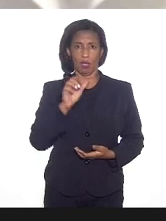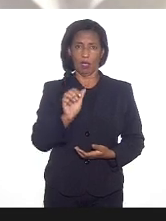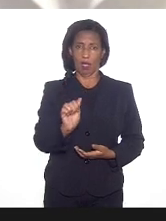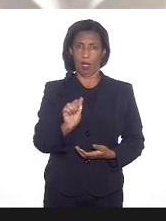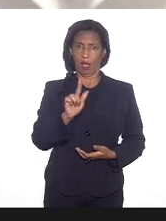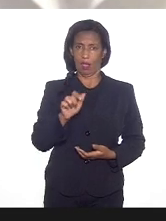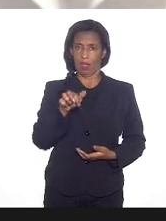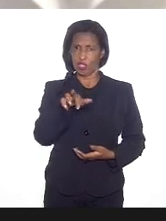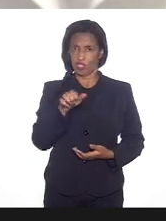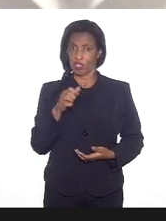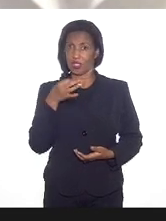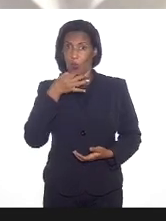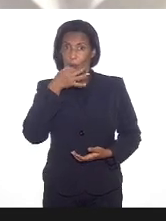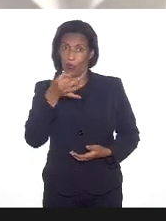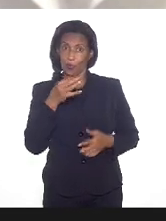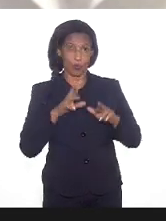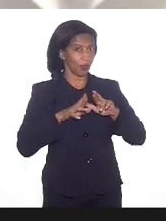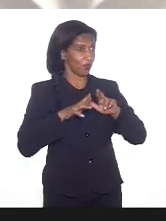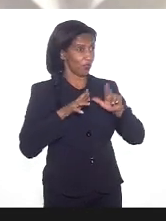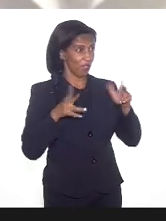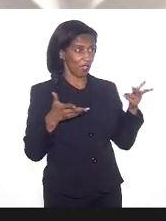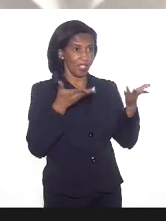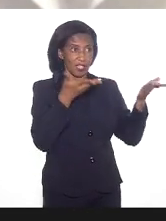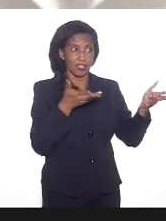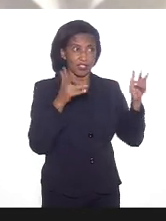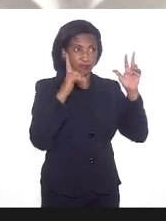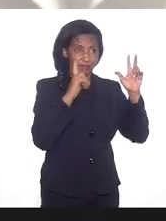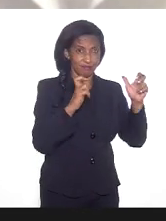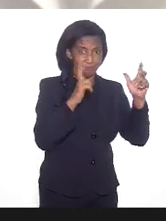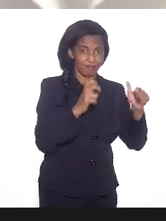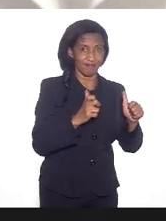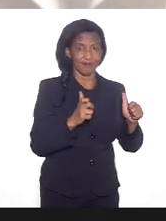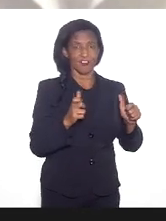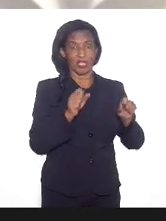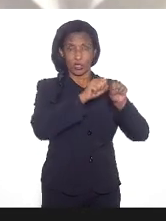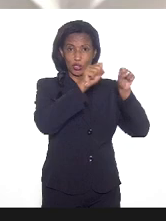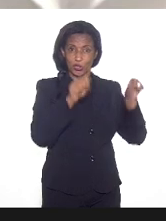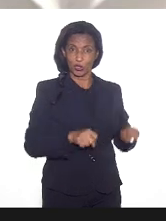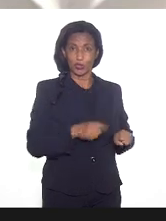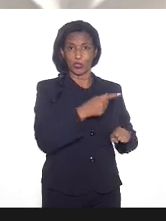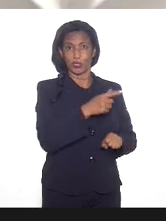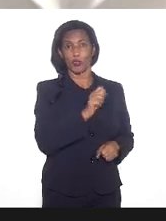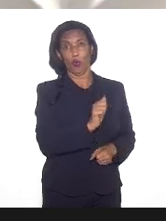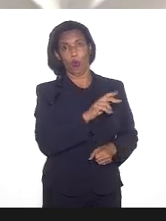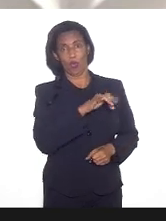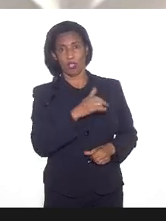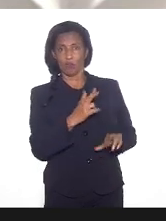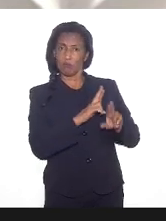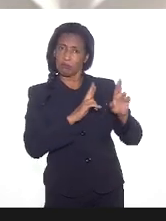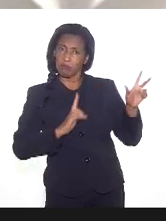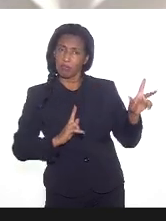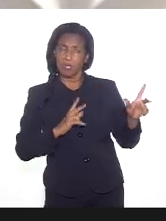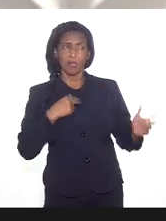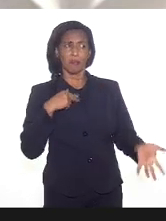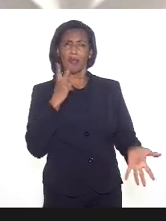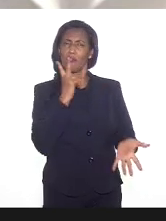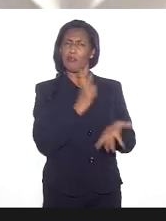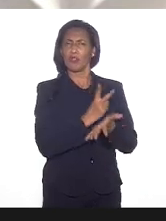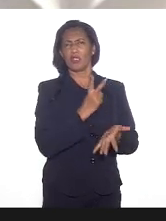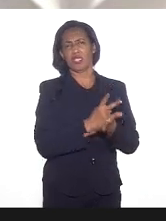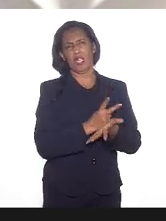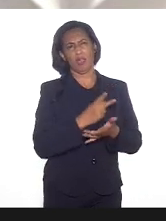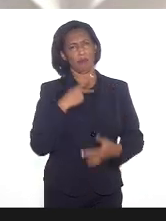Tenho divergências, né, temáticas estruturantes com o deputado Alexandre Freitas, mas foi sempre um